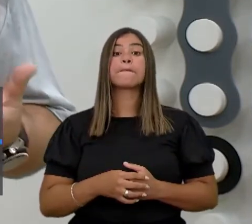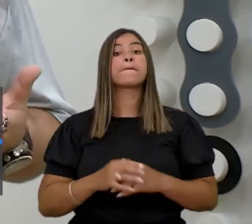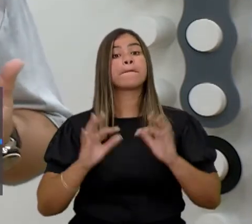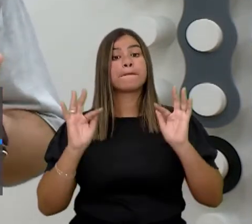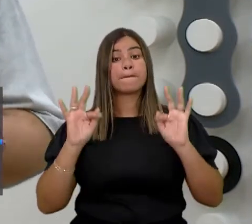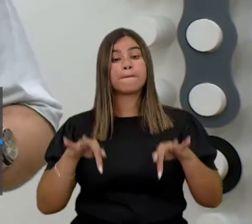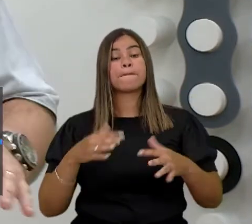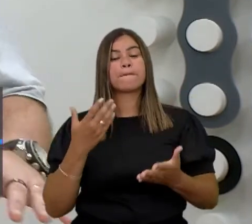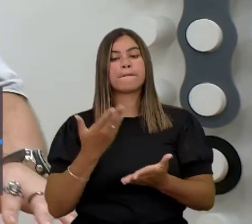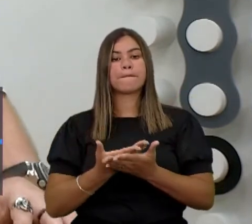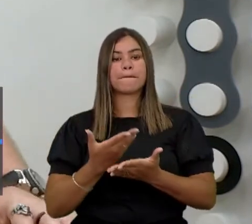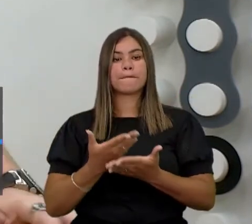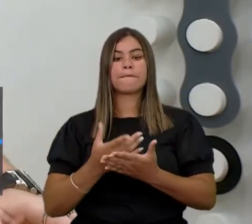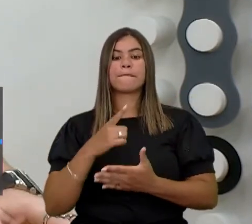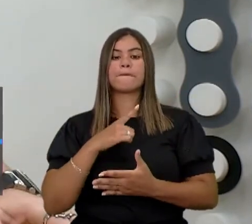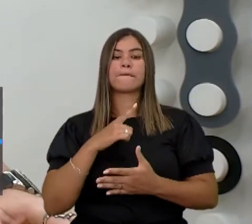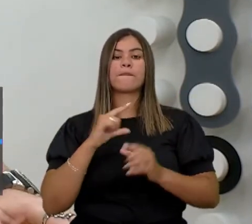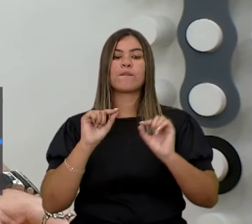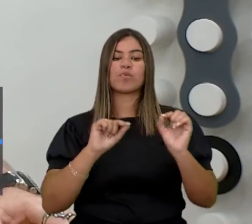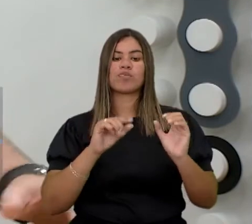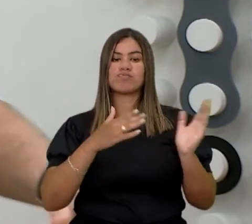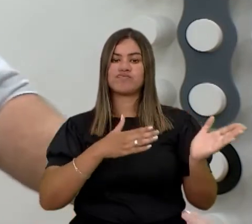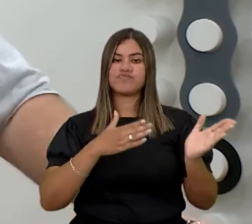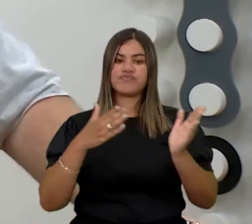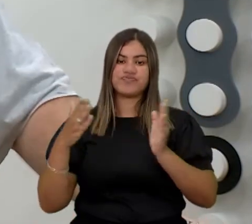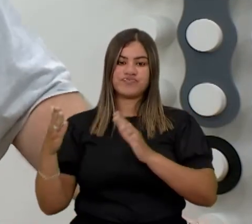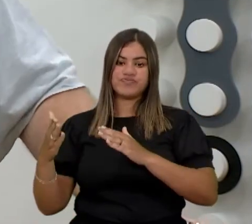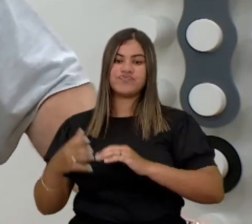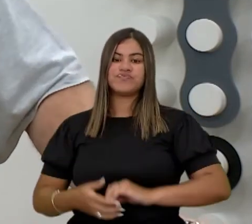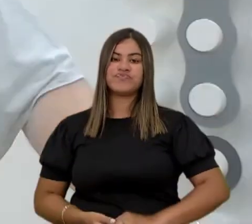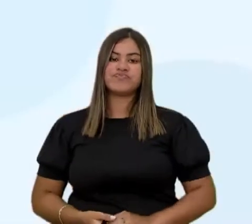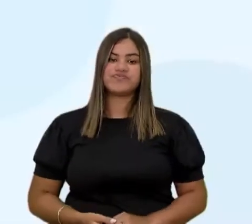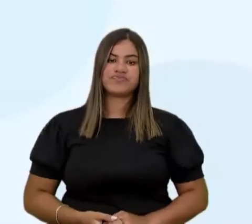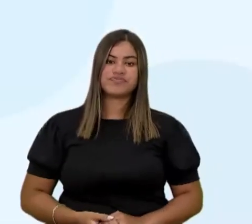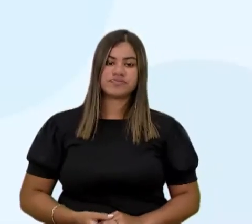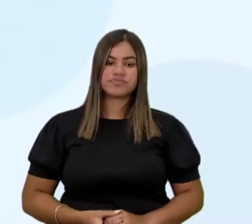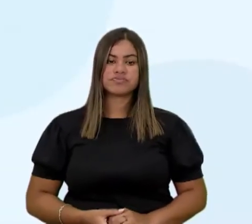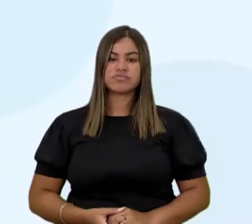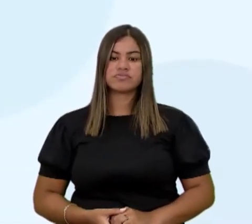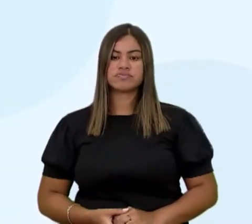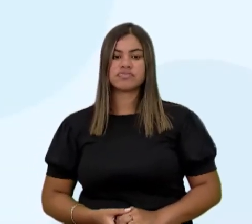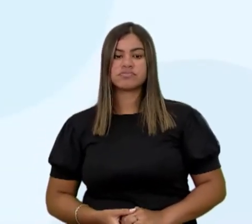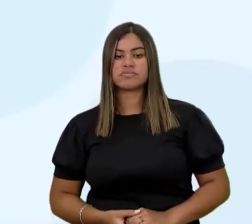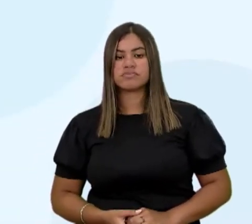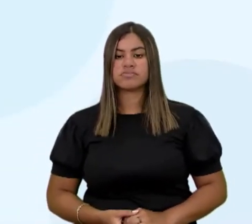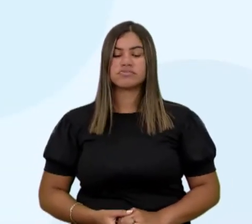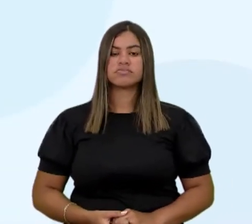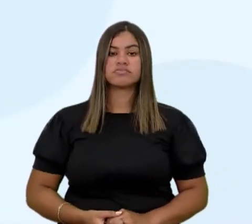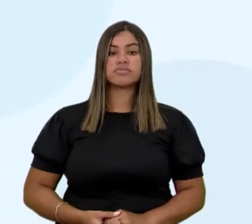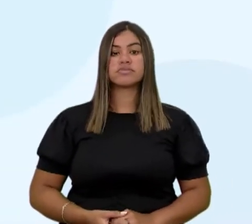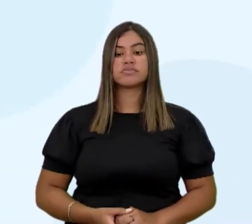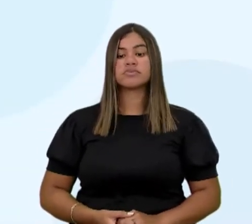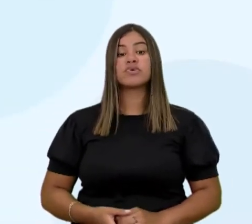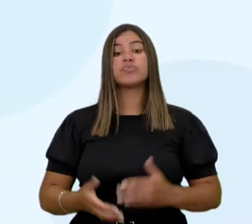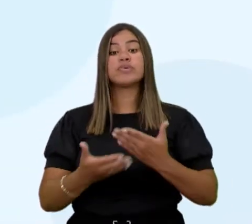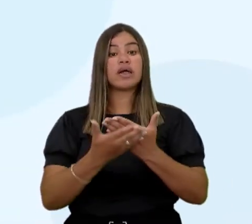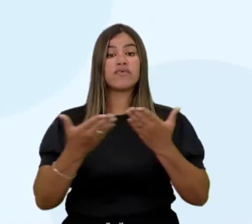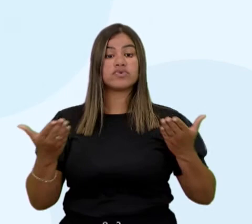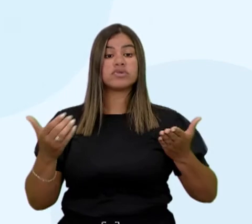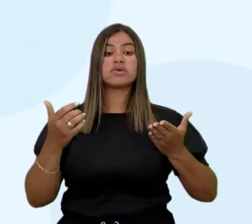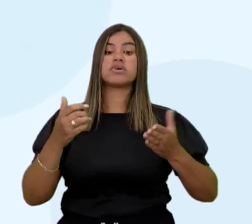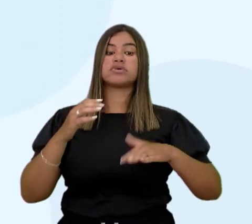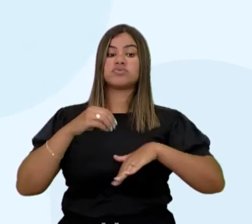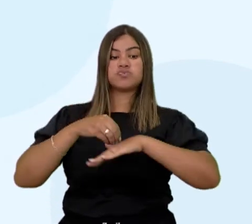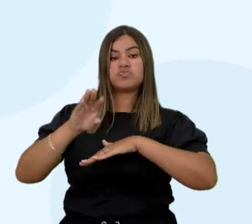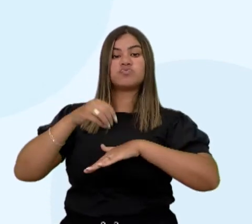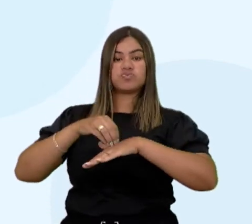final da aula, a gente acaba passando aí as orientações para vocês estarem trabalhando aí como sugestão, tá certo? Então tá